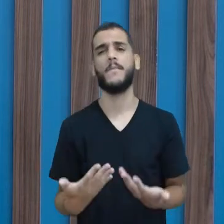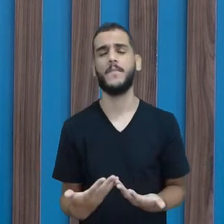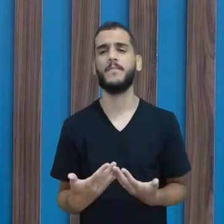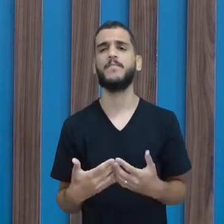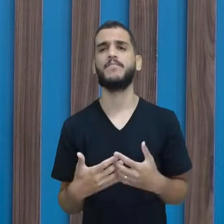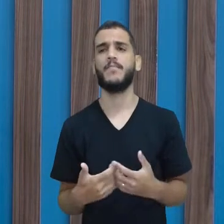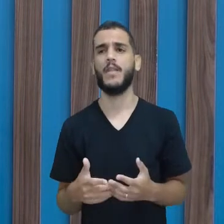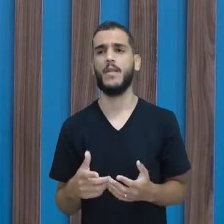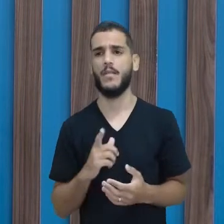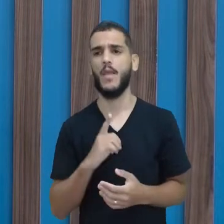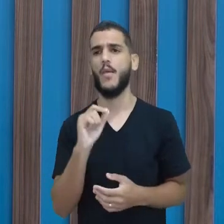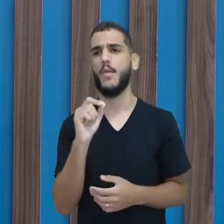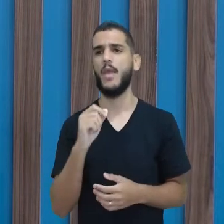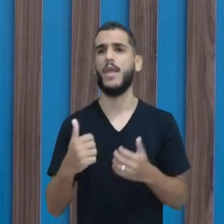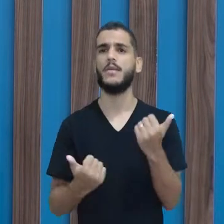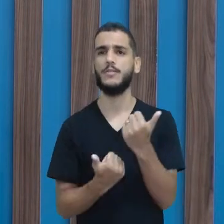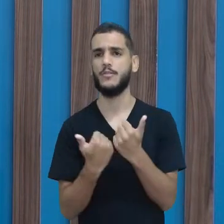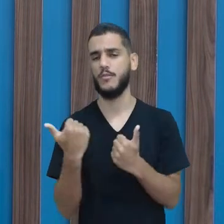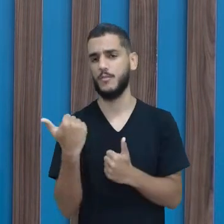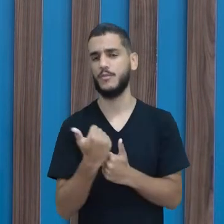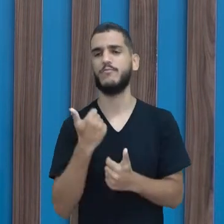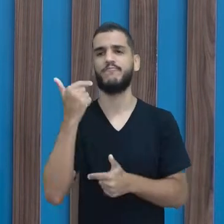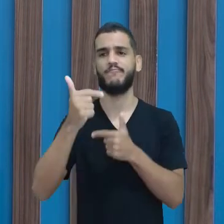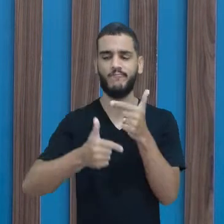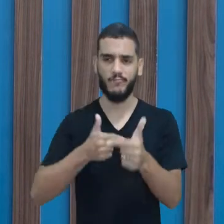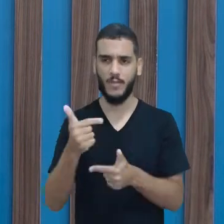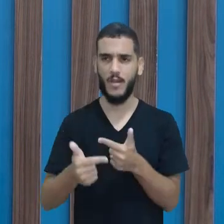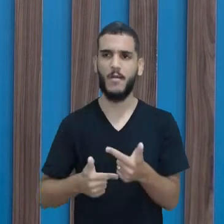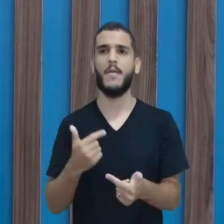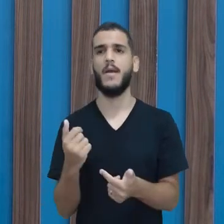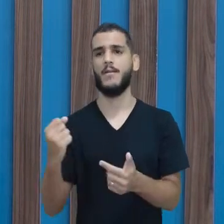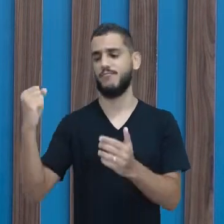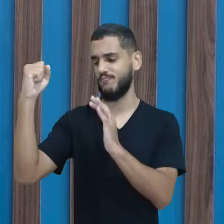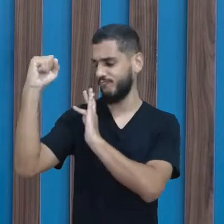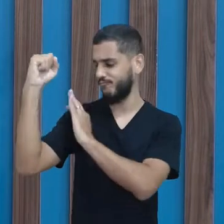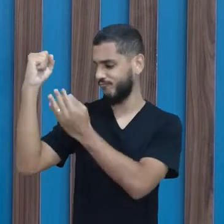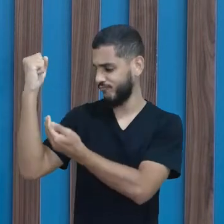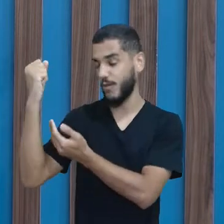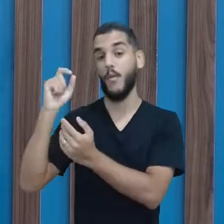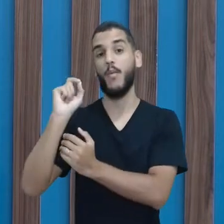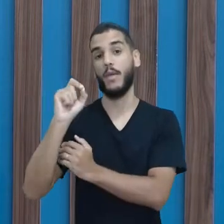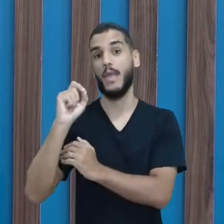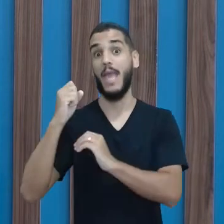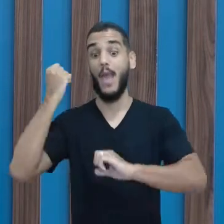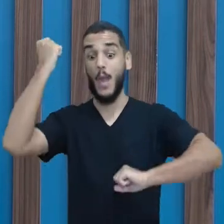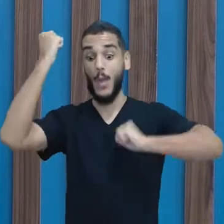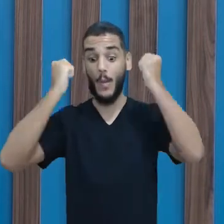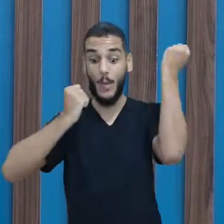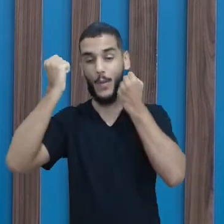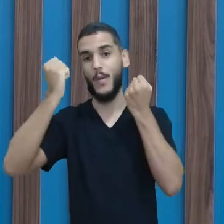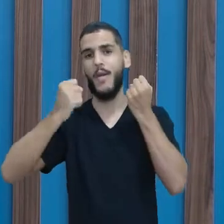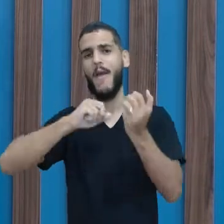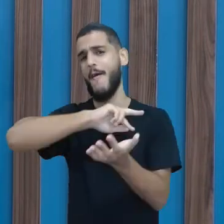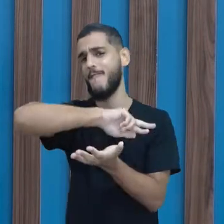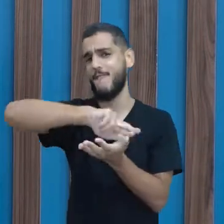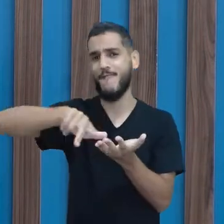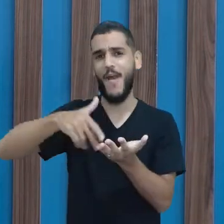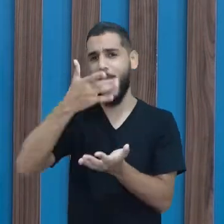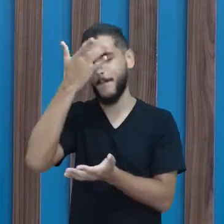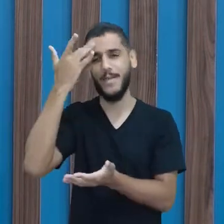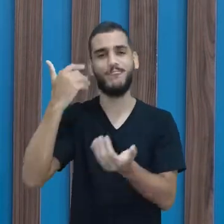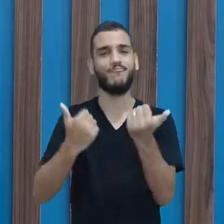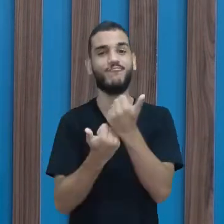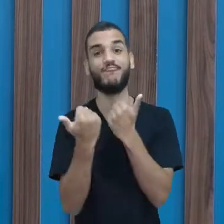e aí tem a substituição do trabalho braçal por uma máquina que faz o serviço de várias outras pessoas